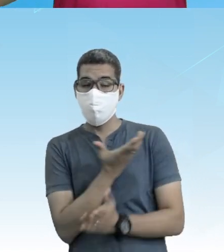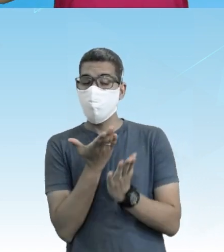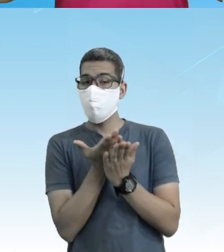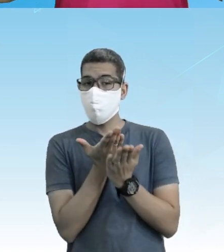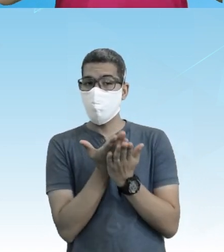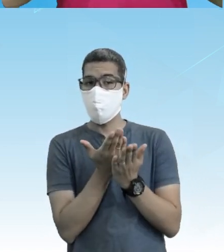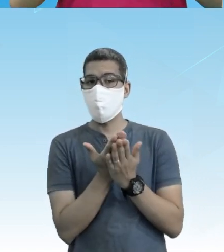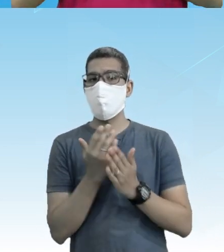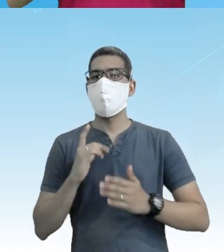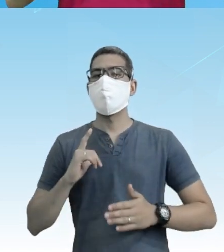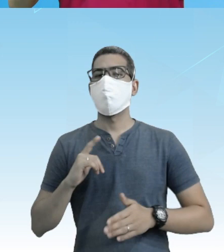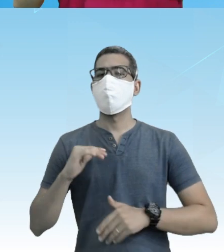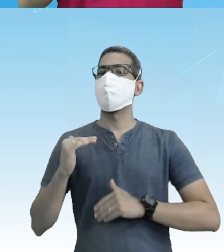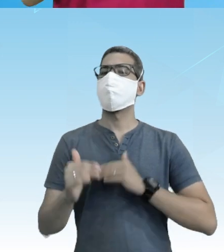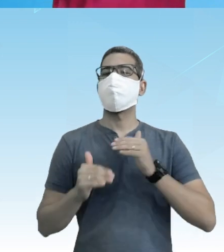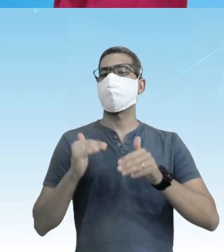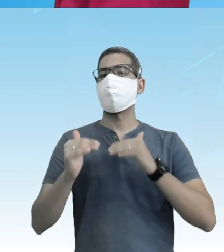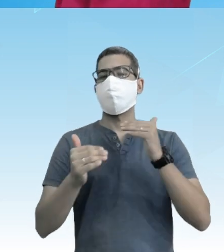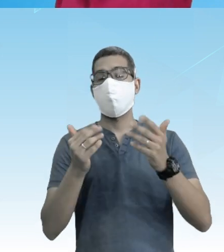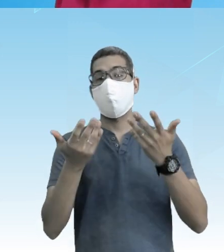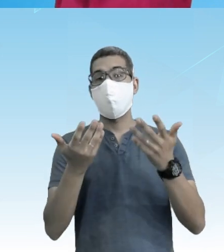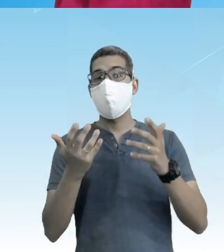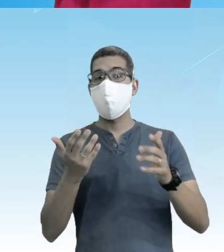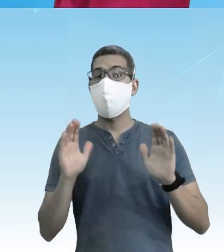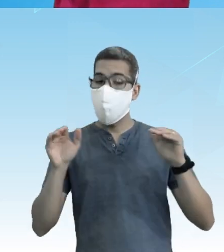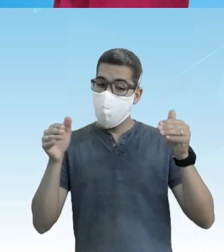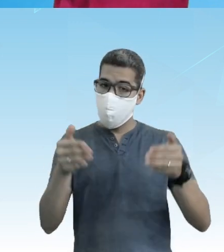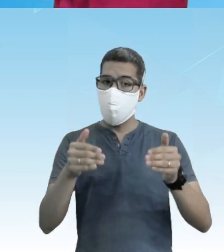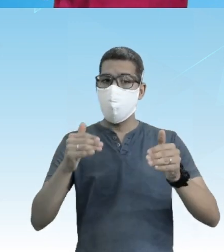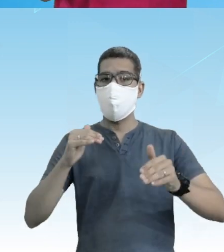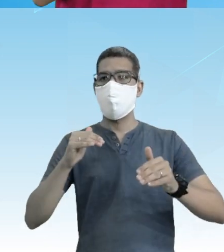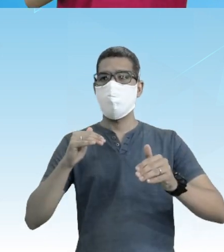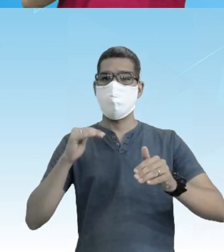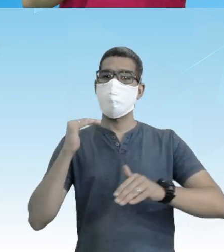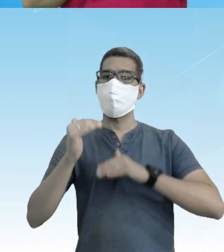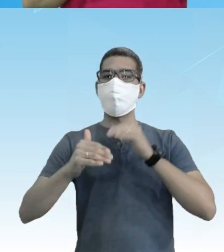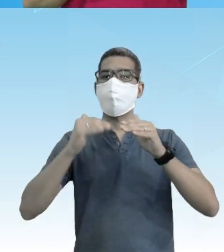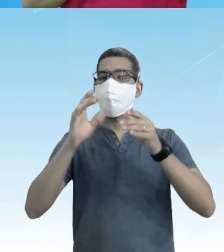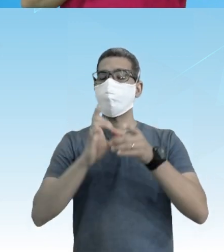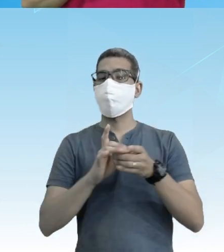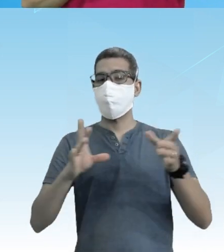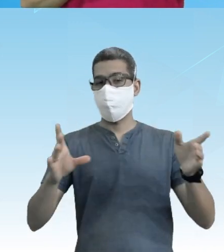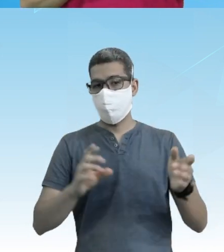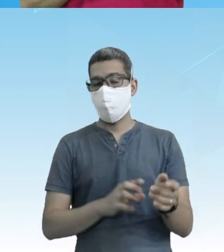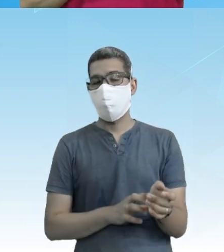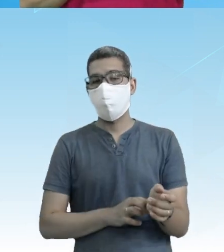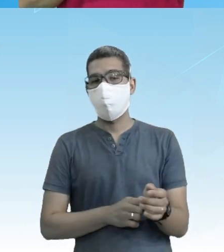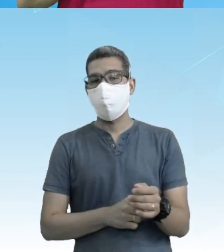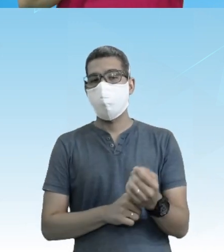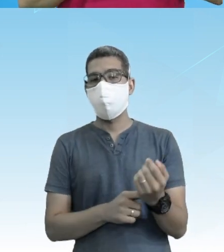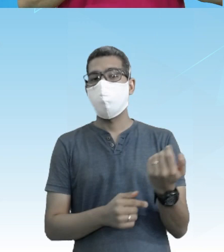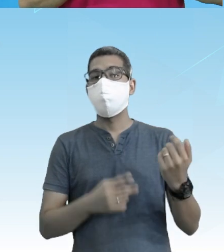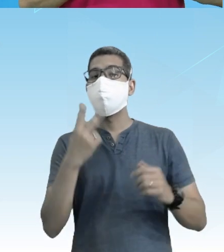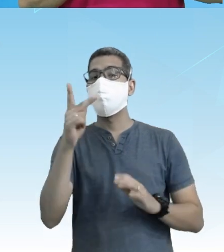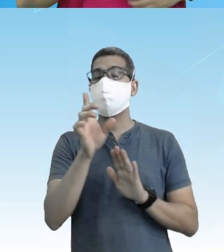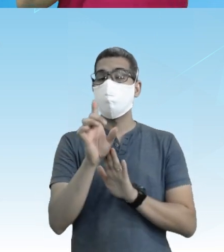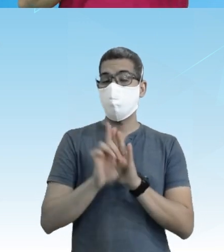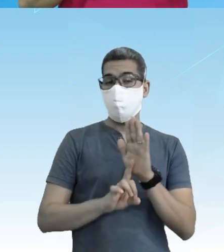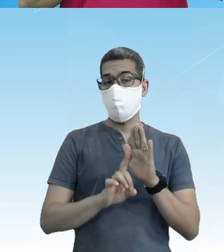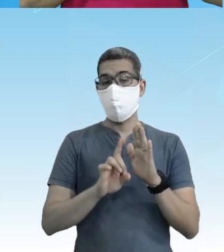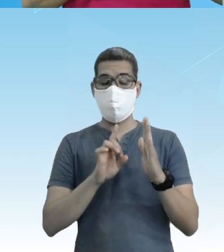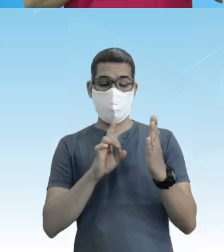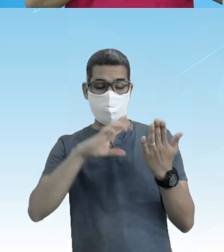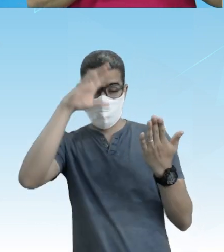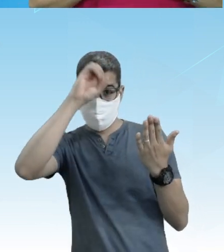o seu estudo para a democracia, para a cidadania, aliás, conhecer os seus direitos e saber que